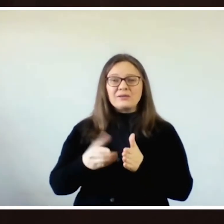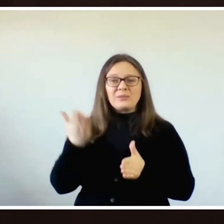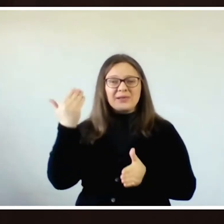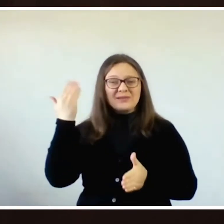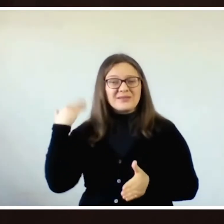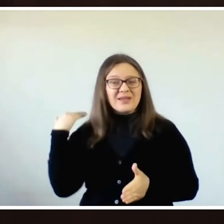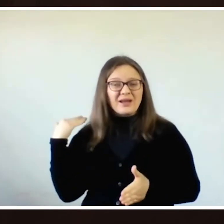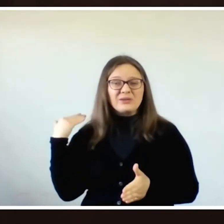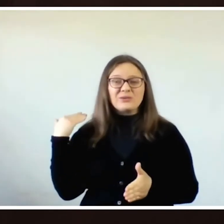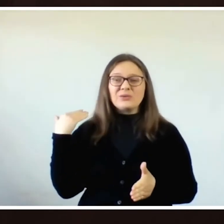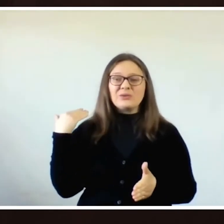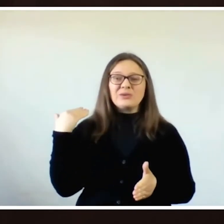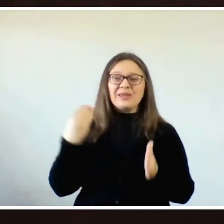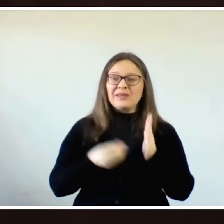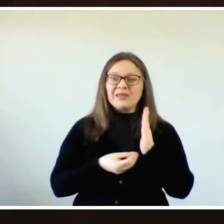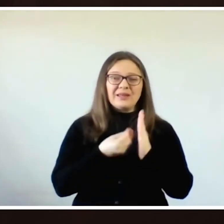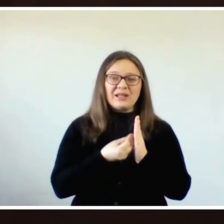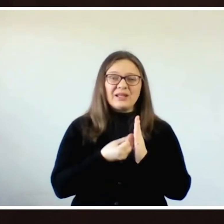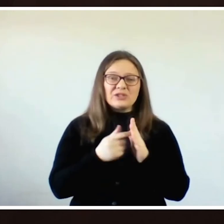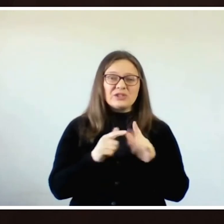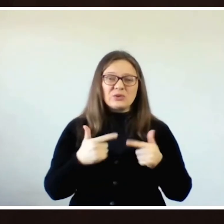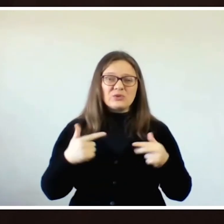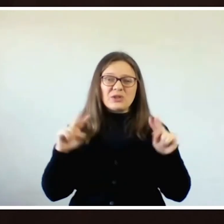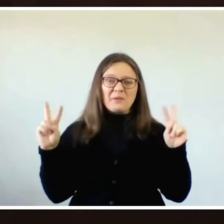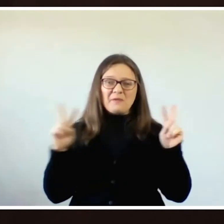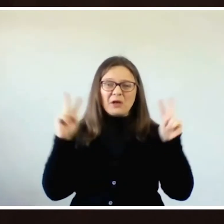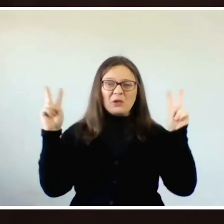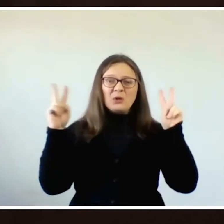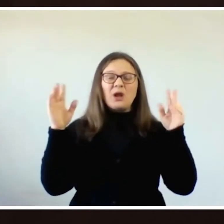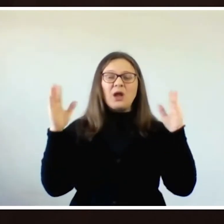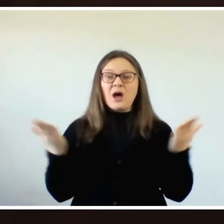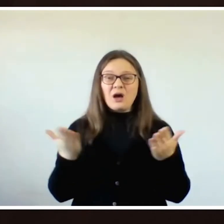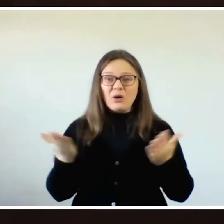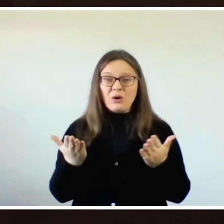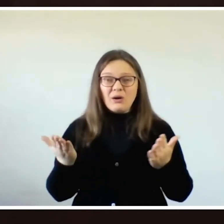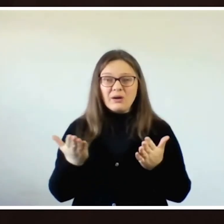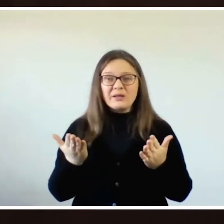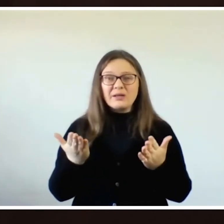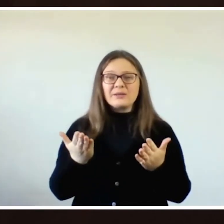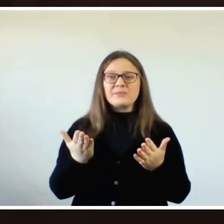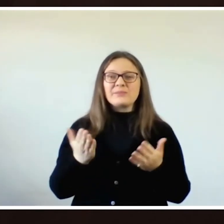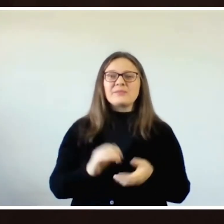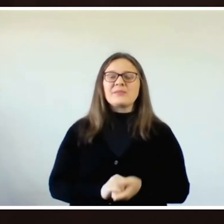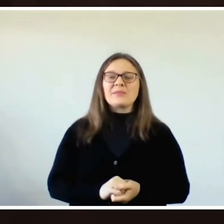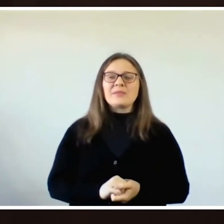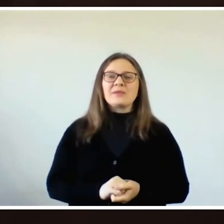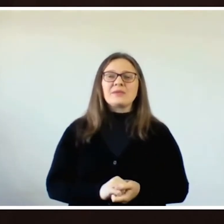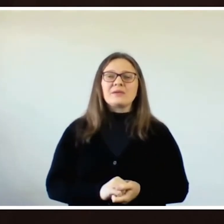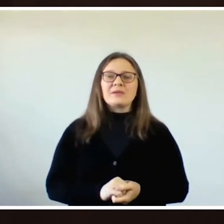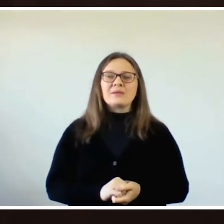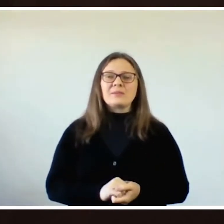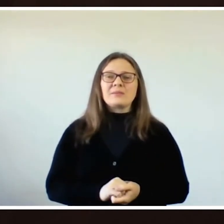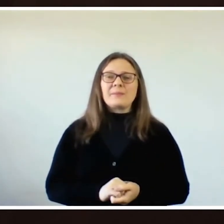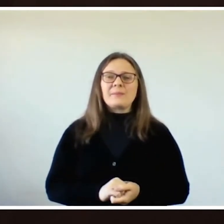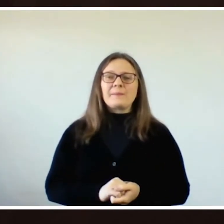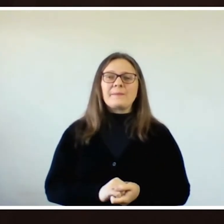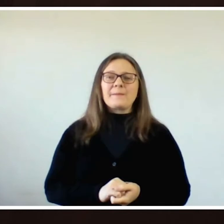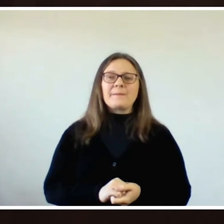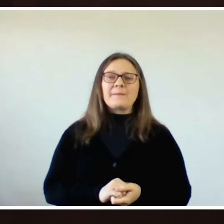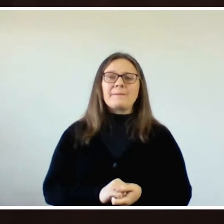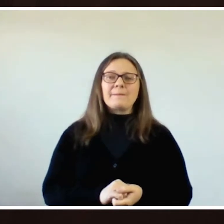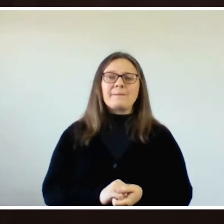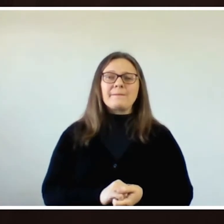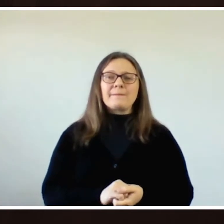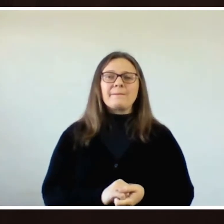né, os bispos. Então muitos ainda traziam no próprio corpo as marcas da perseguição, porém agora os portões